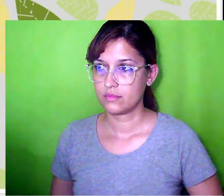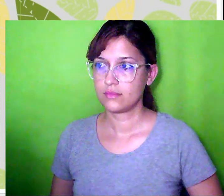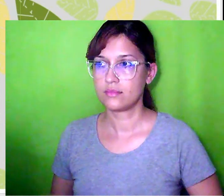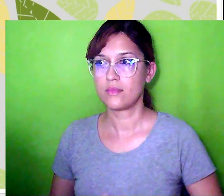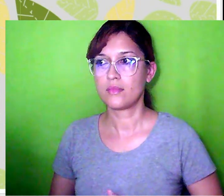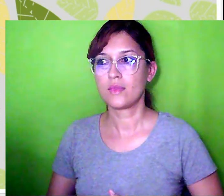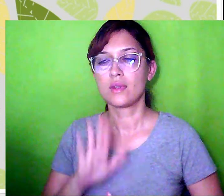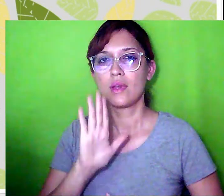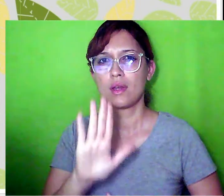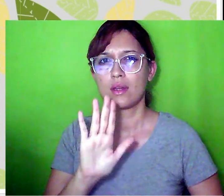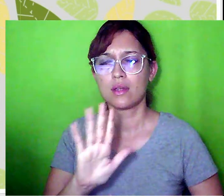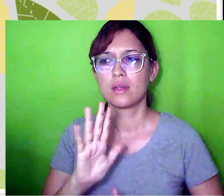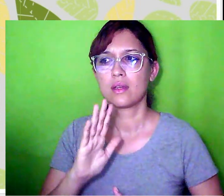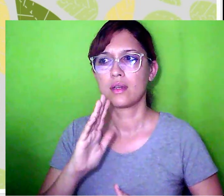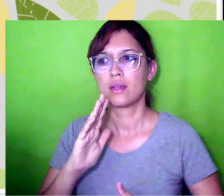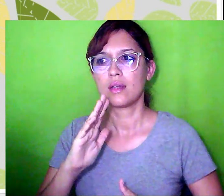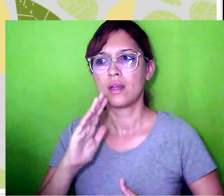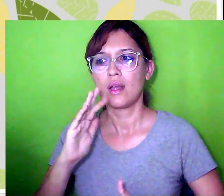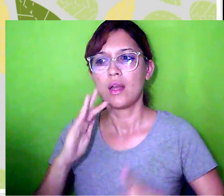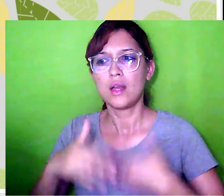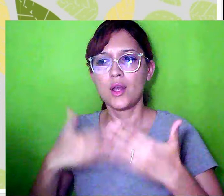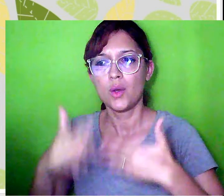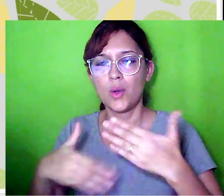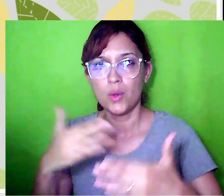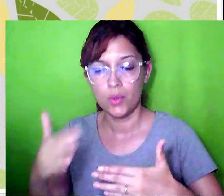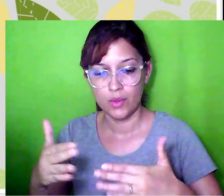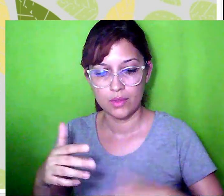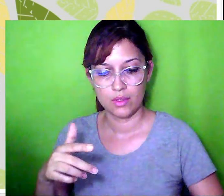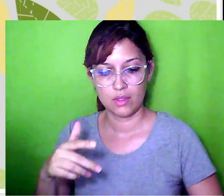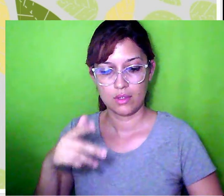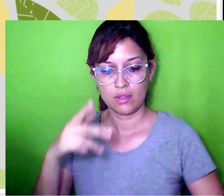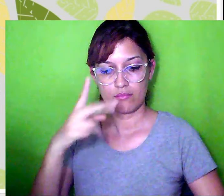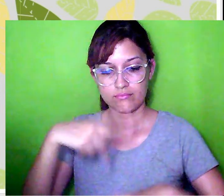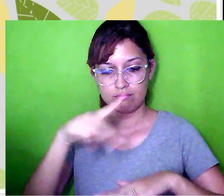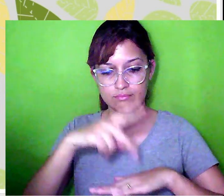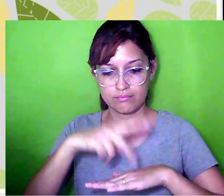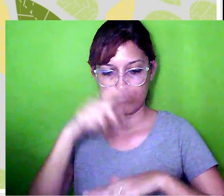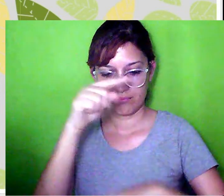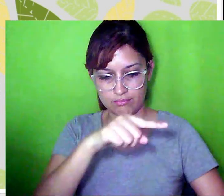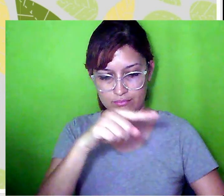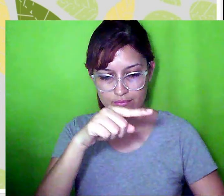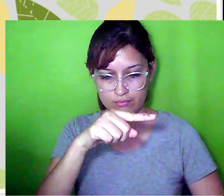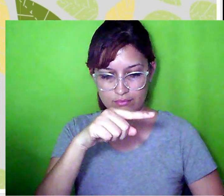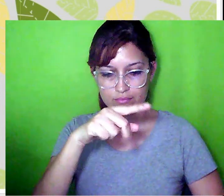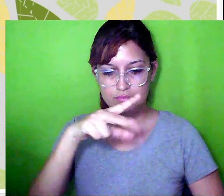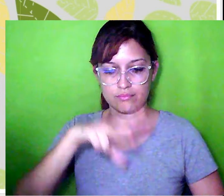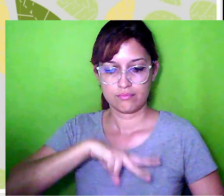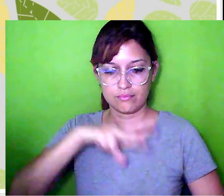Com o passar do tempo,